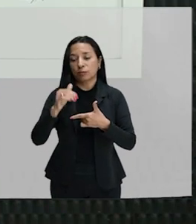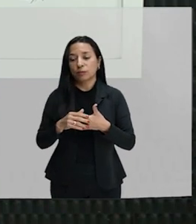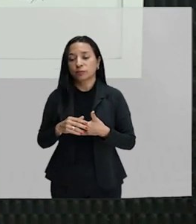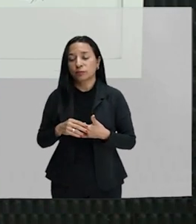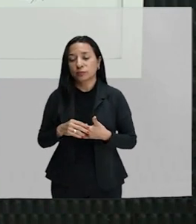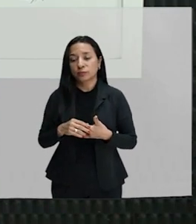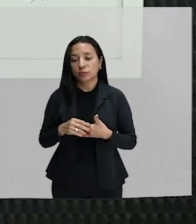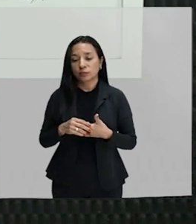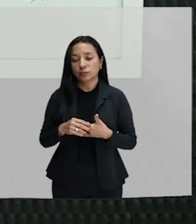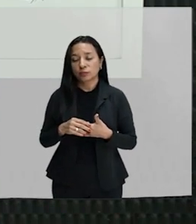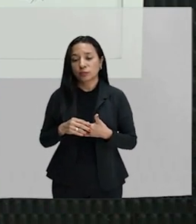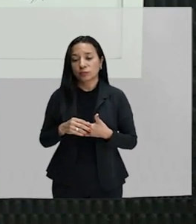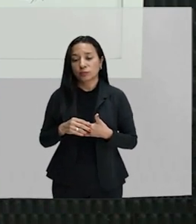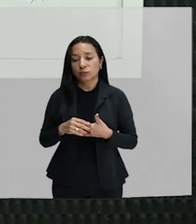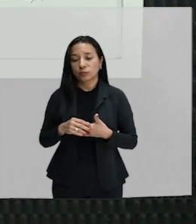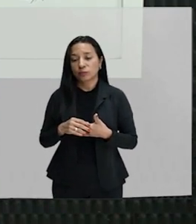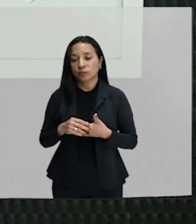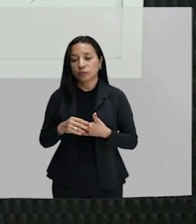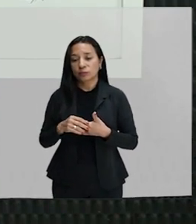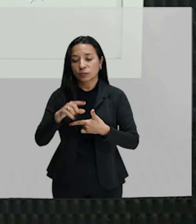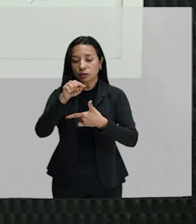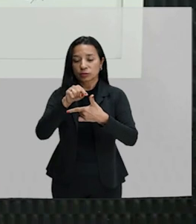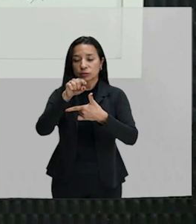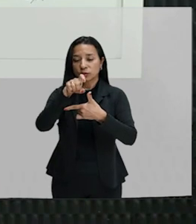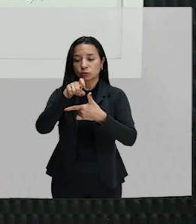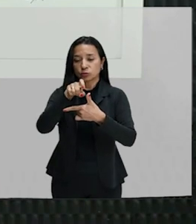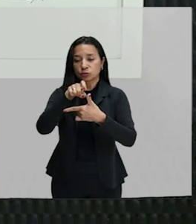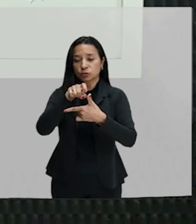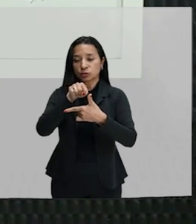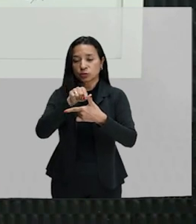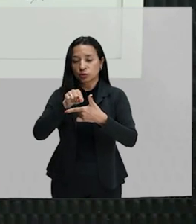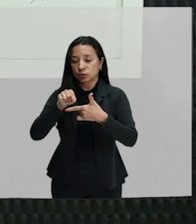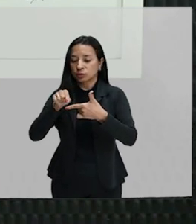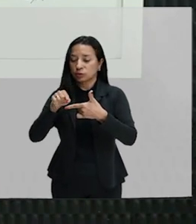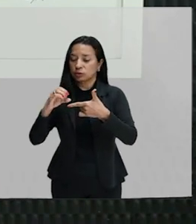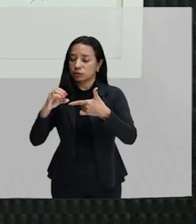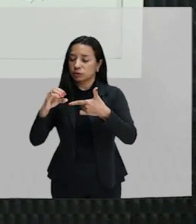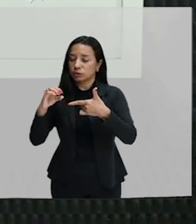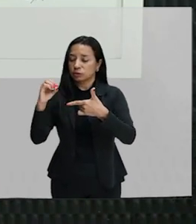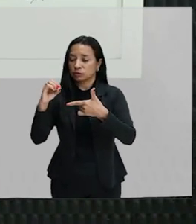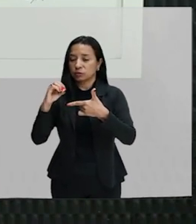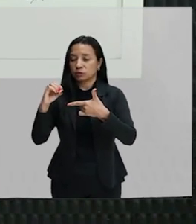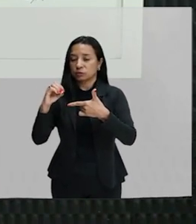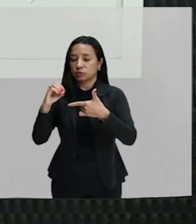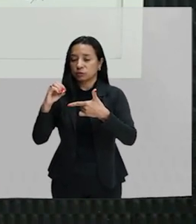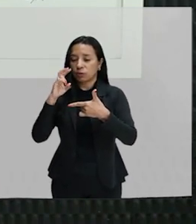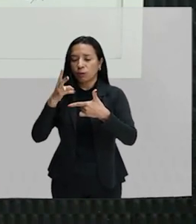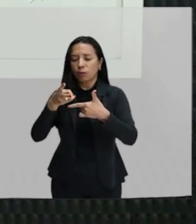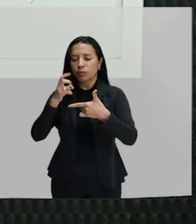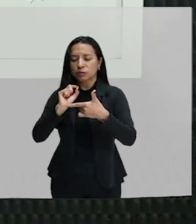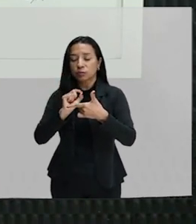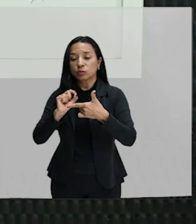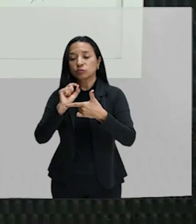melhor Então essa é a escala x e essa é escala CS vocês vão perceber aqui uma coisa